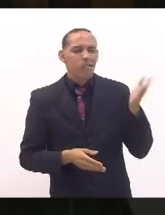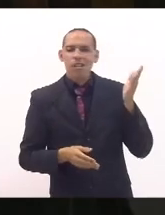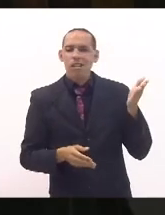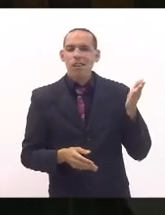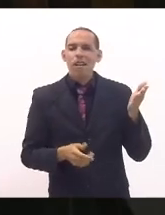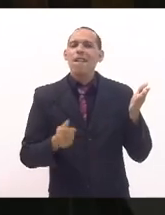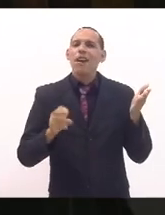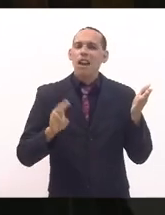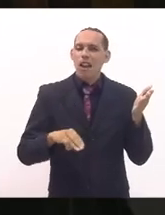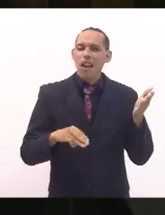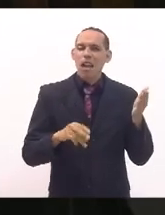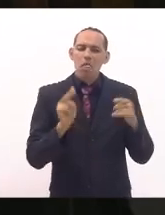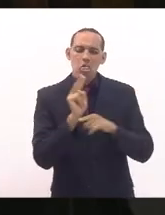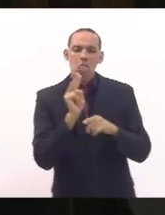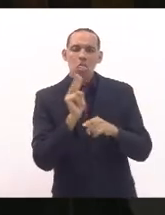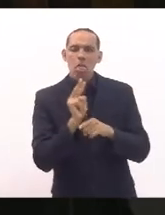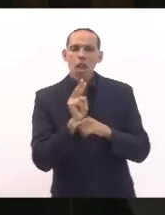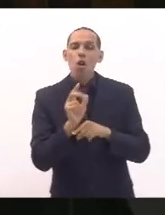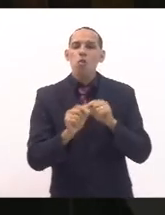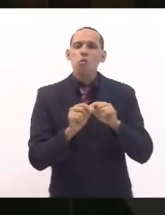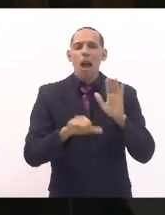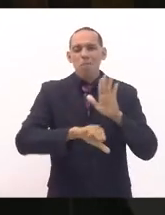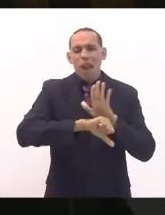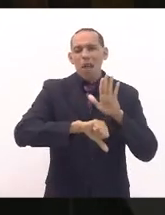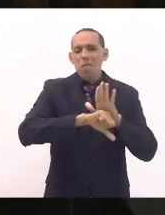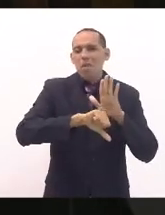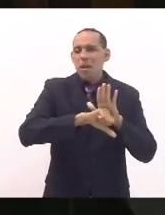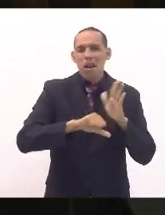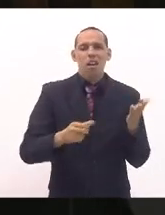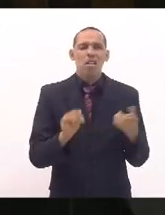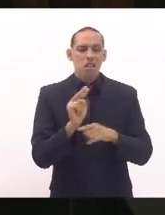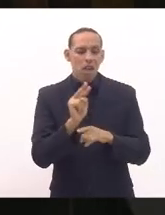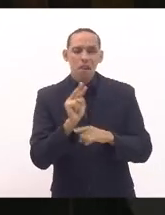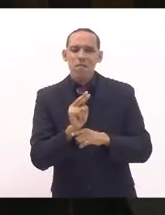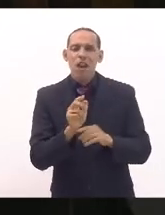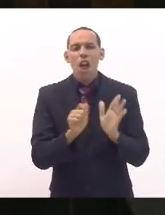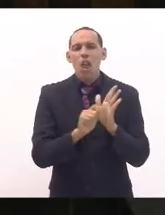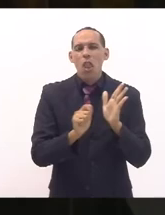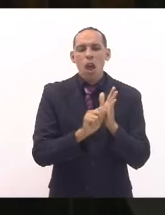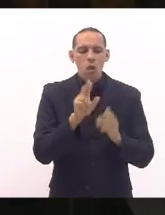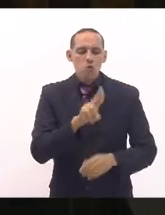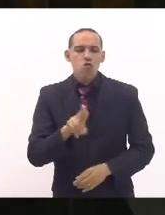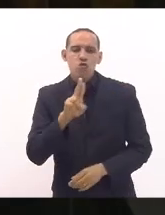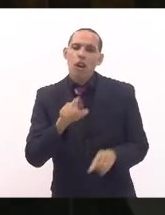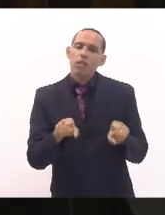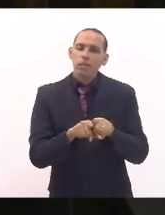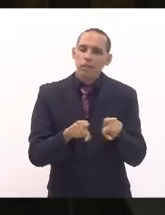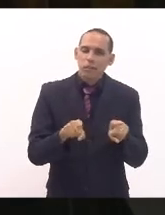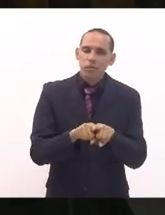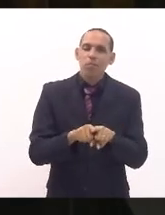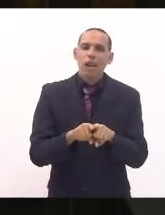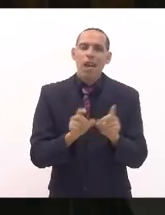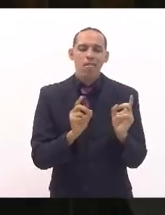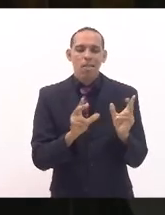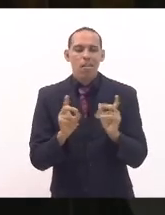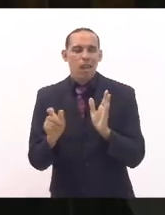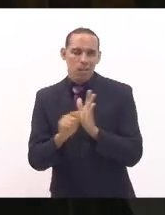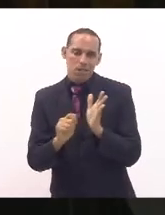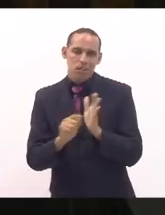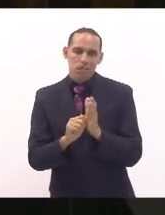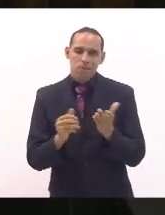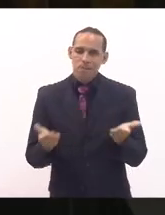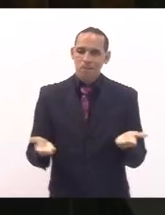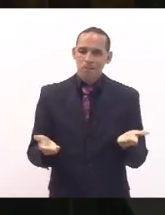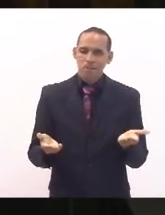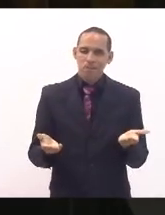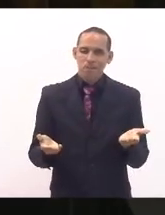é aquele que defende a marginalidade, que defende o uso de drogas e, consequentemente, o tráfico de drogas,